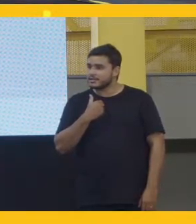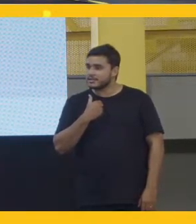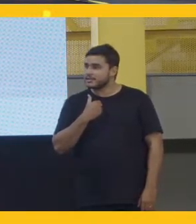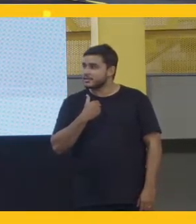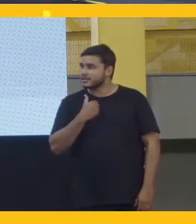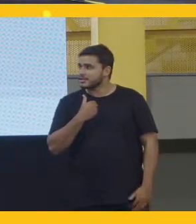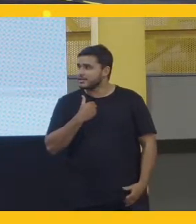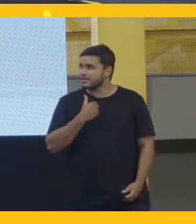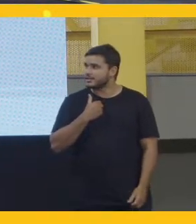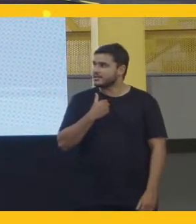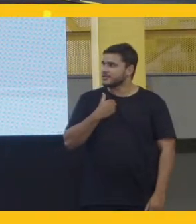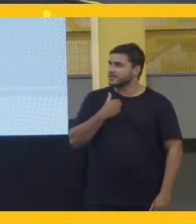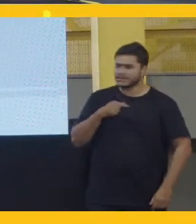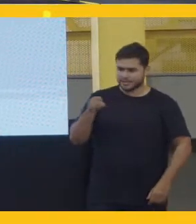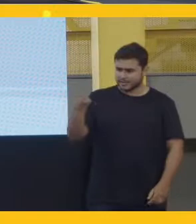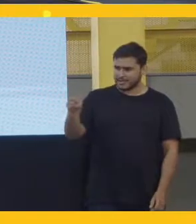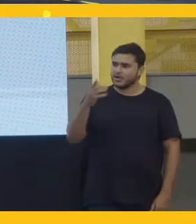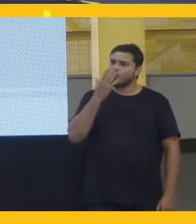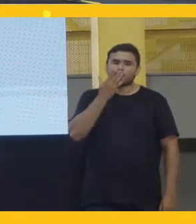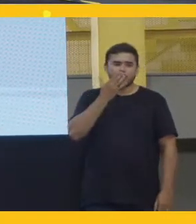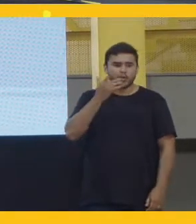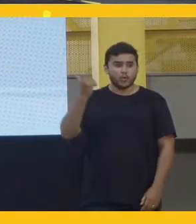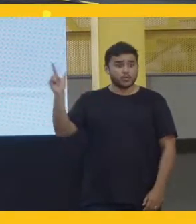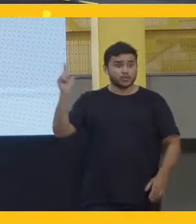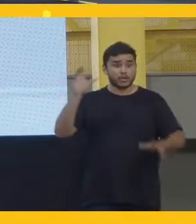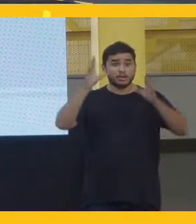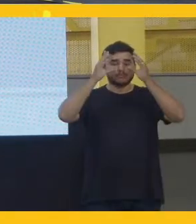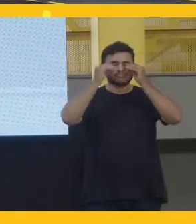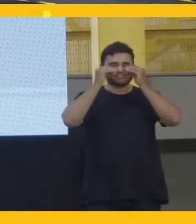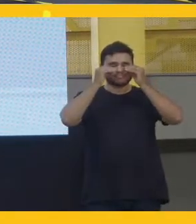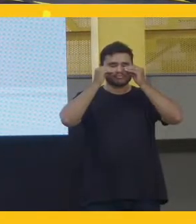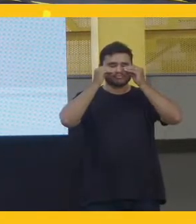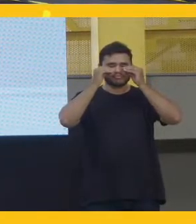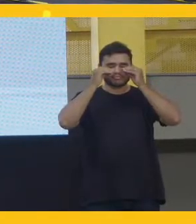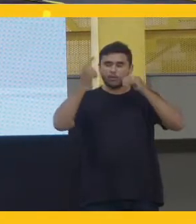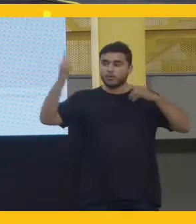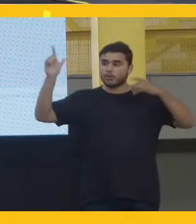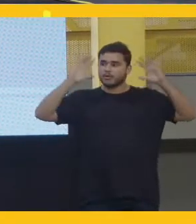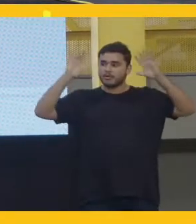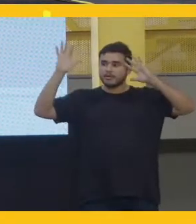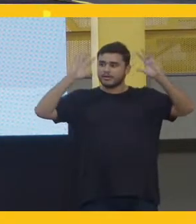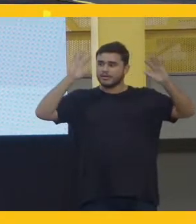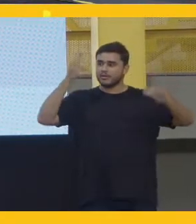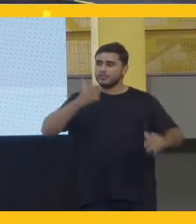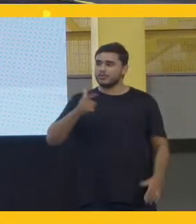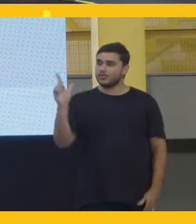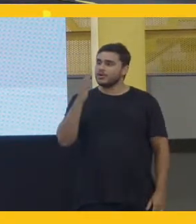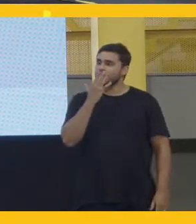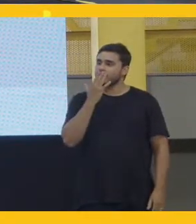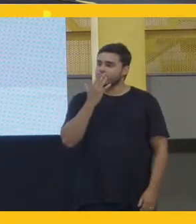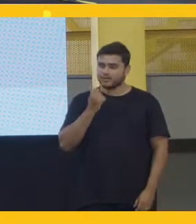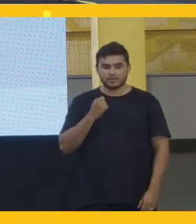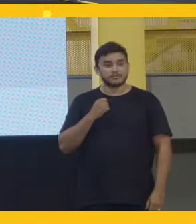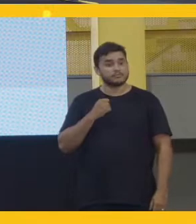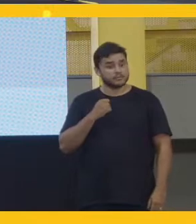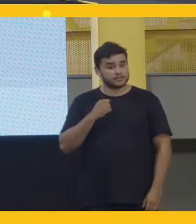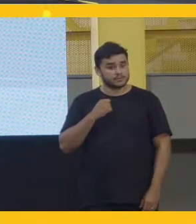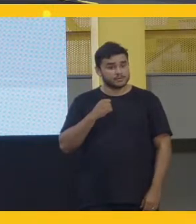Tem um nome para quem fecha o olho e enxerga outra coisa. Alucinação. Não é não?